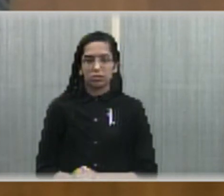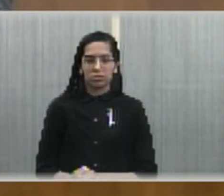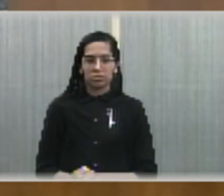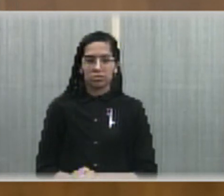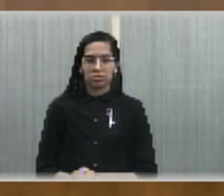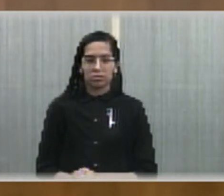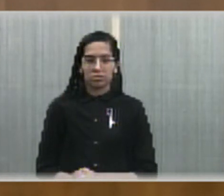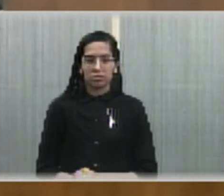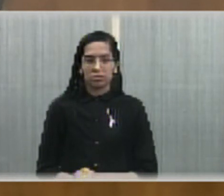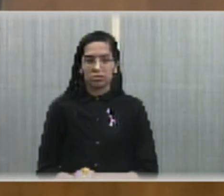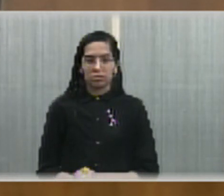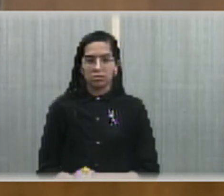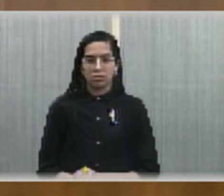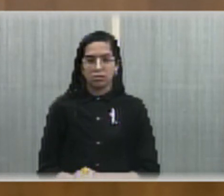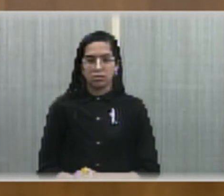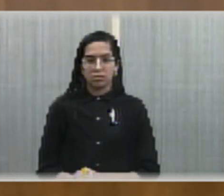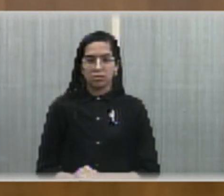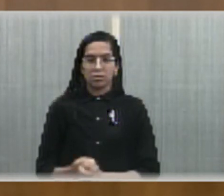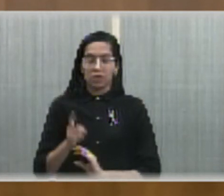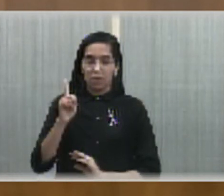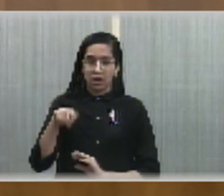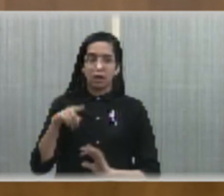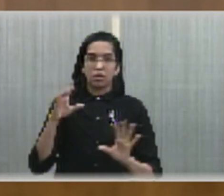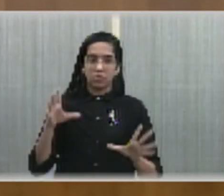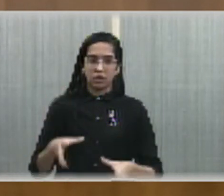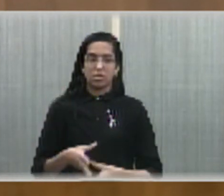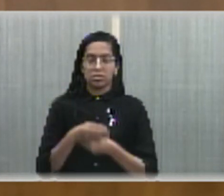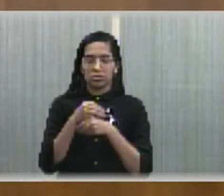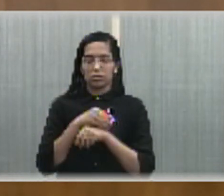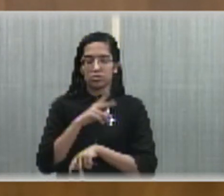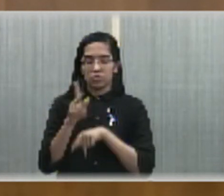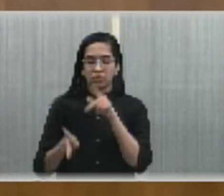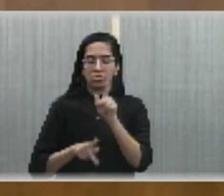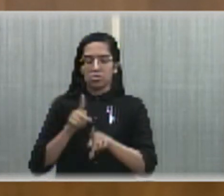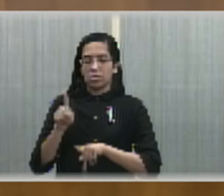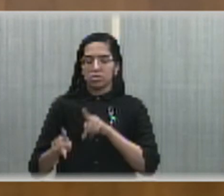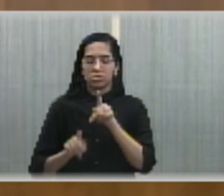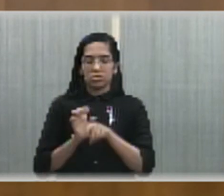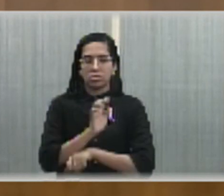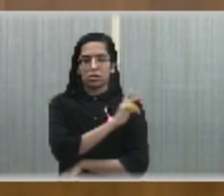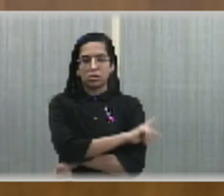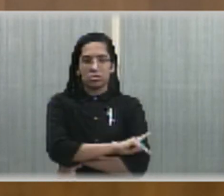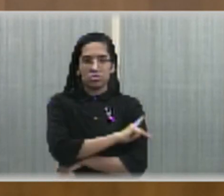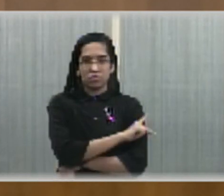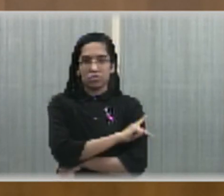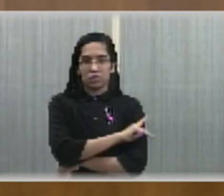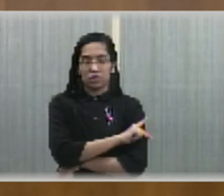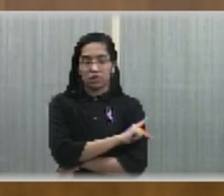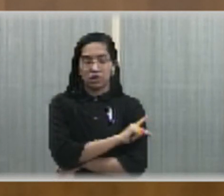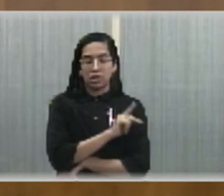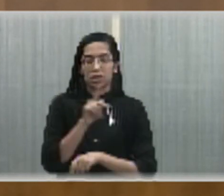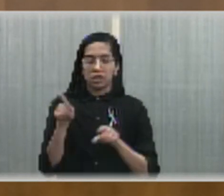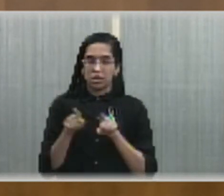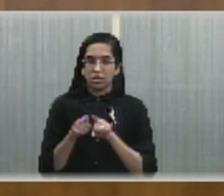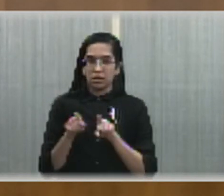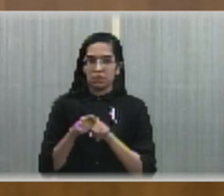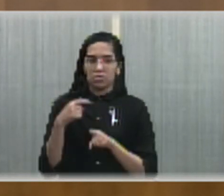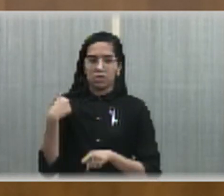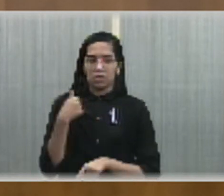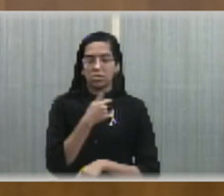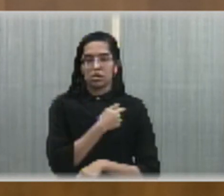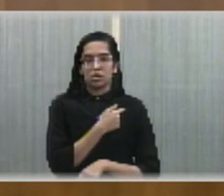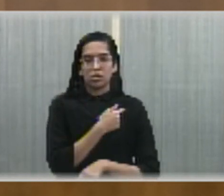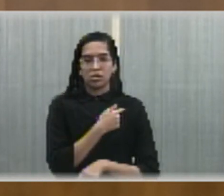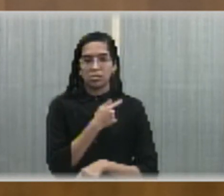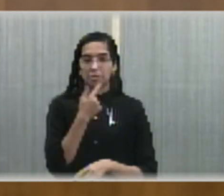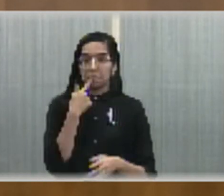É esse o resumo do povo piauiense. E certamente nós estamos perto